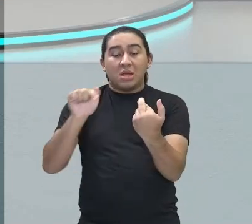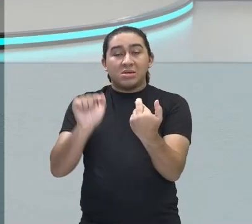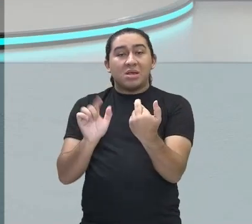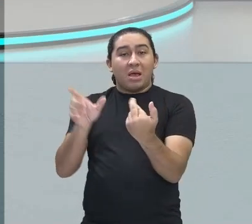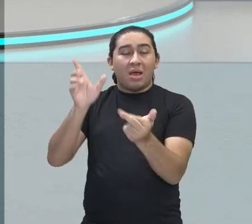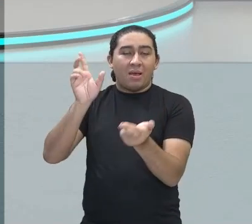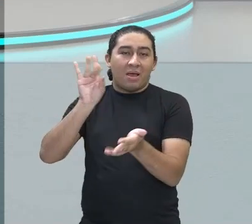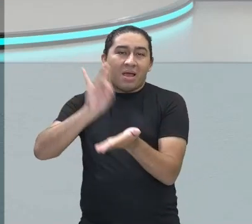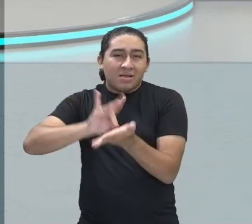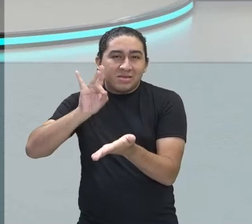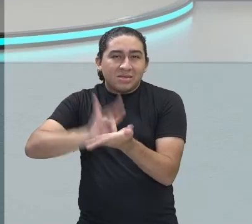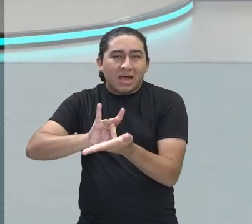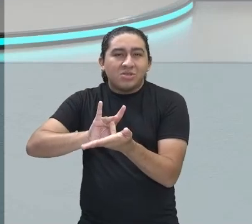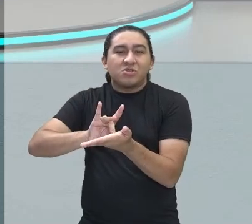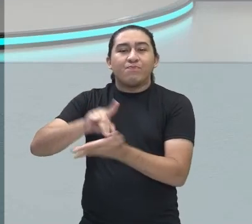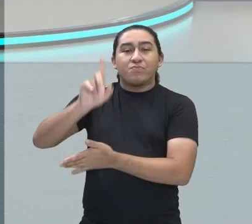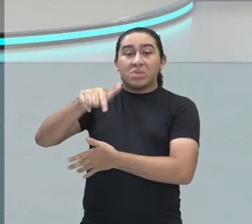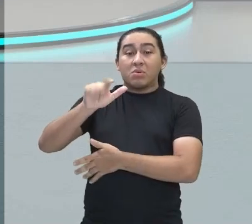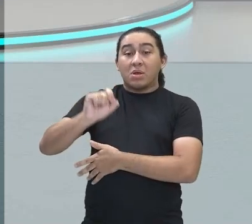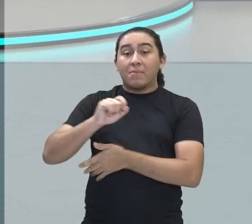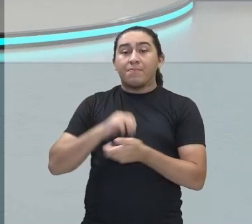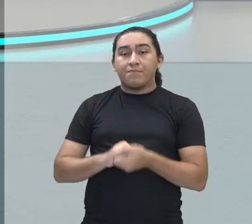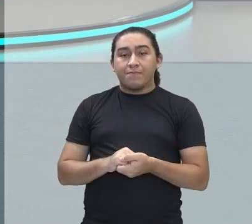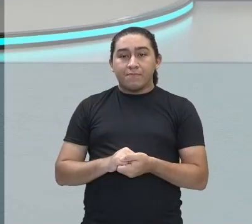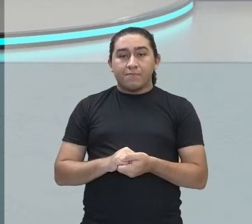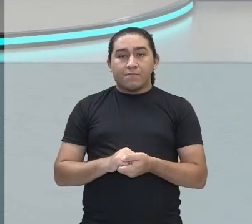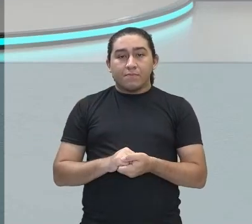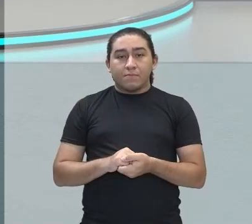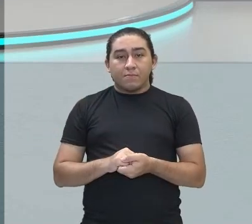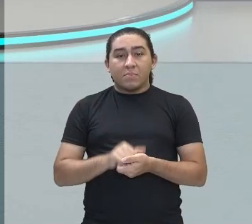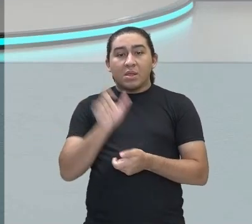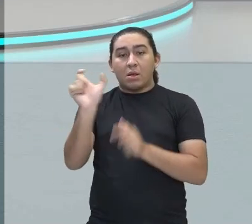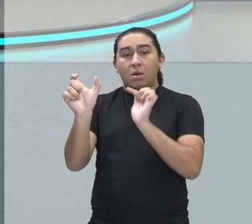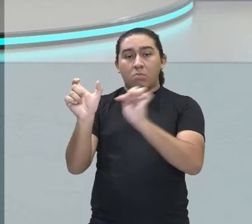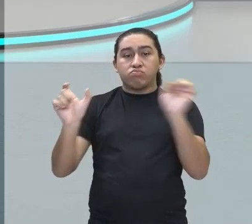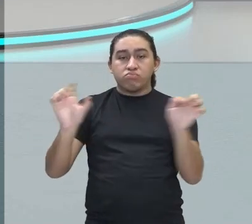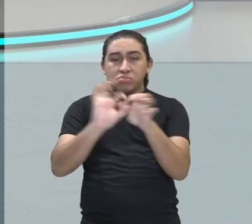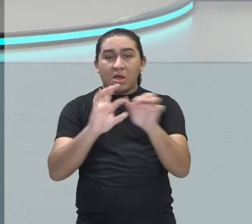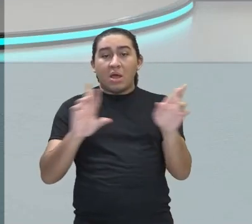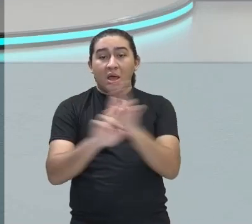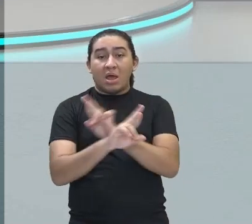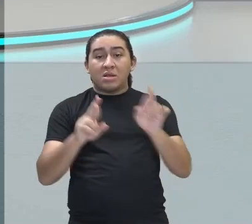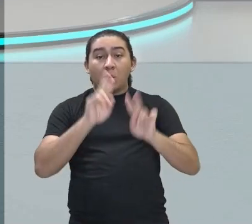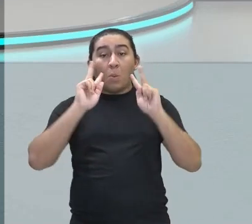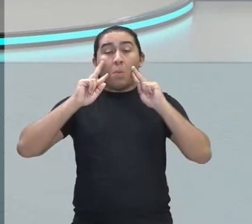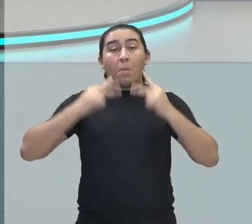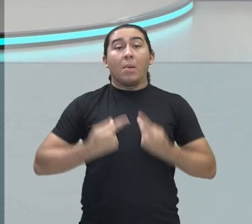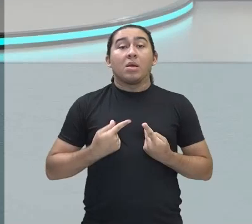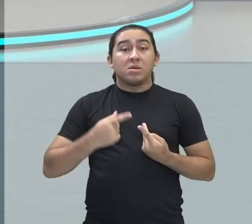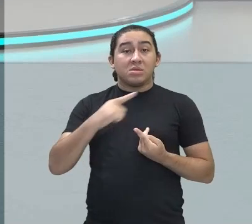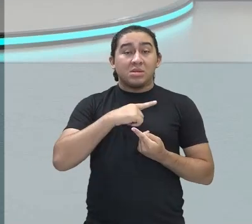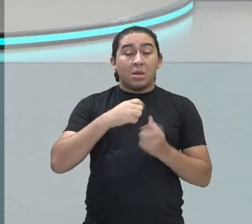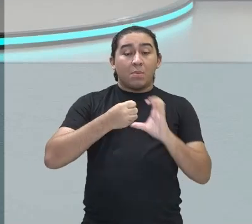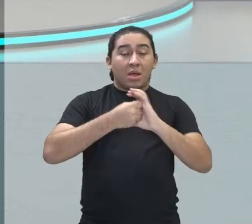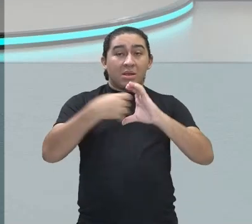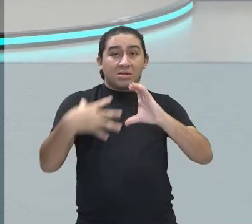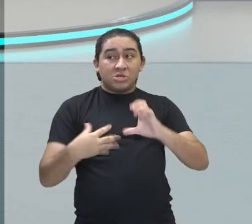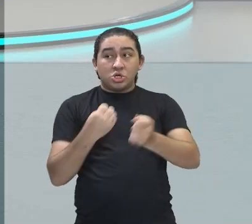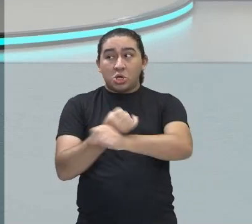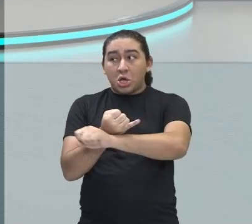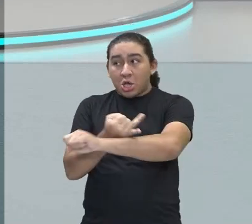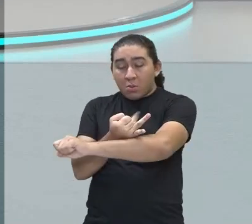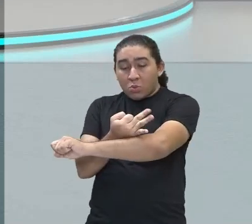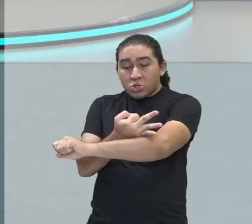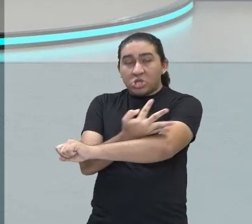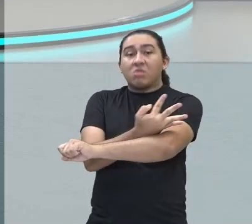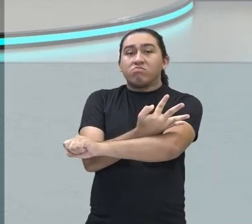aí, essa letra maiúscula vai personificar a palavra, trazer para ela uma carga emocional e de valor